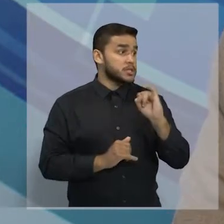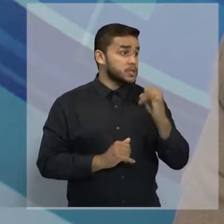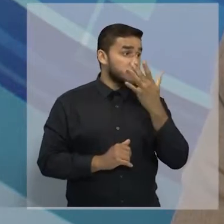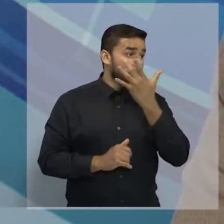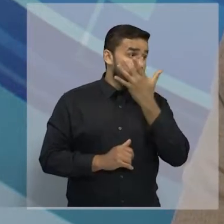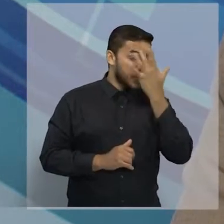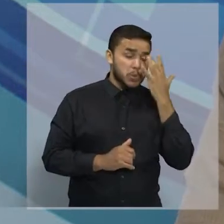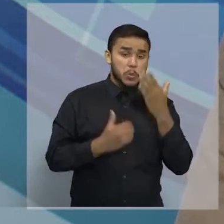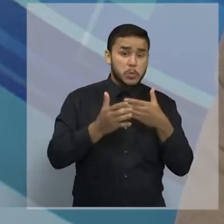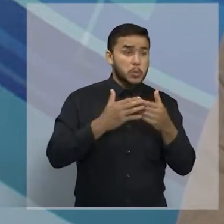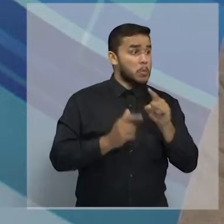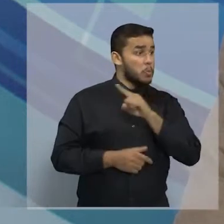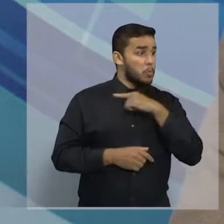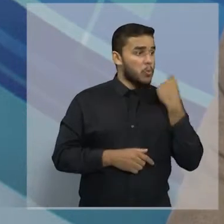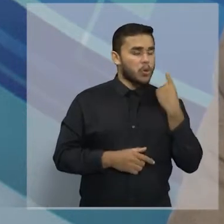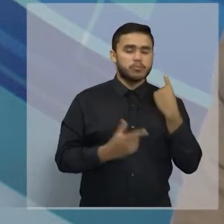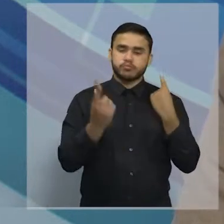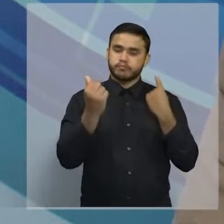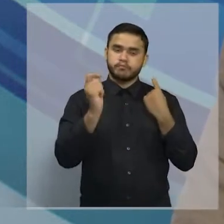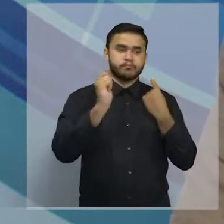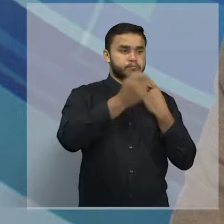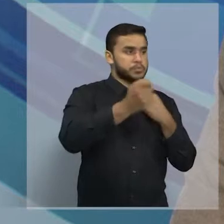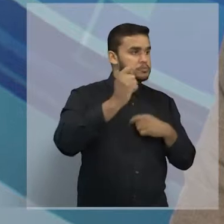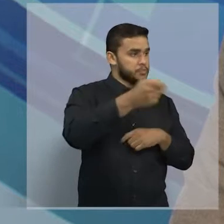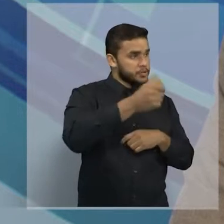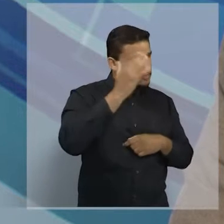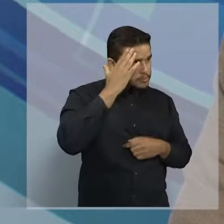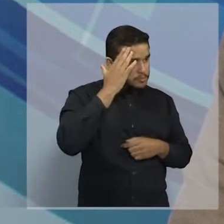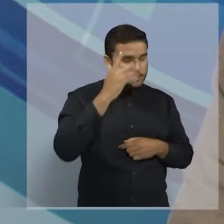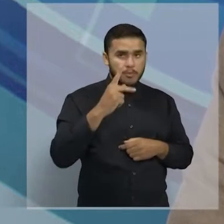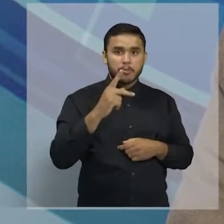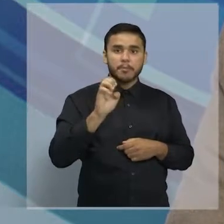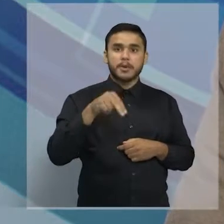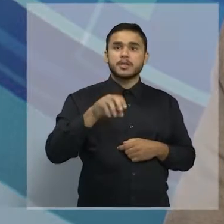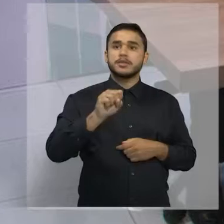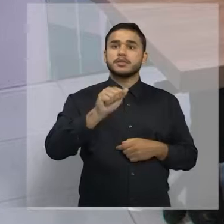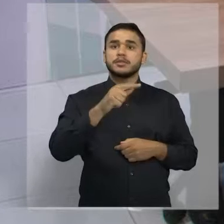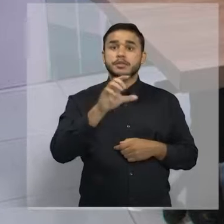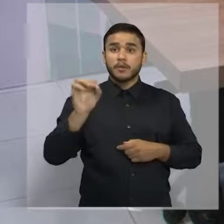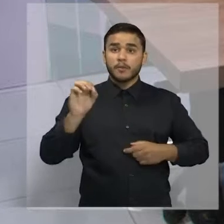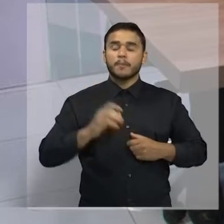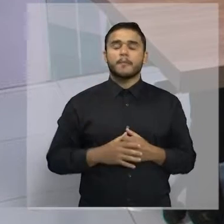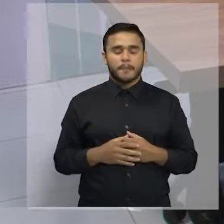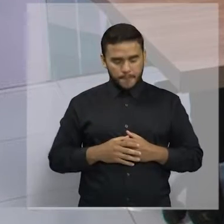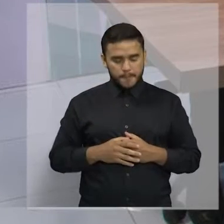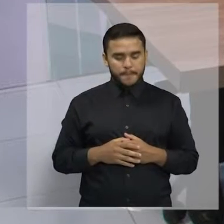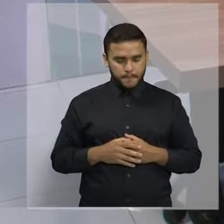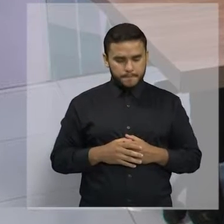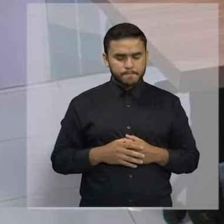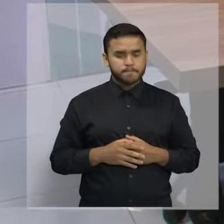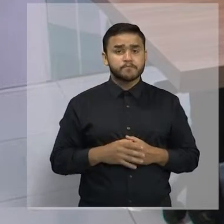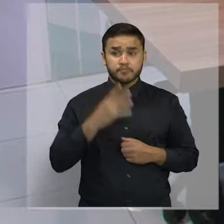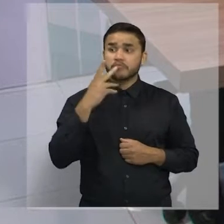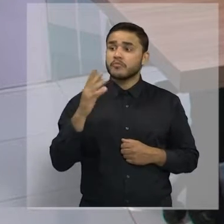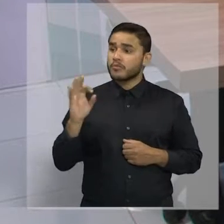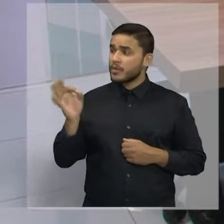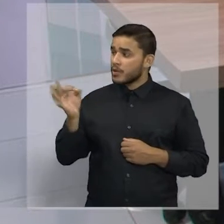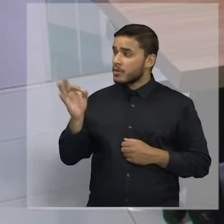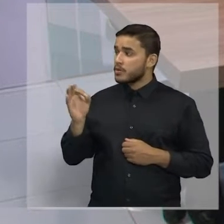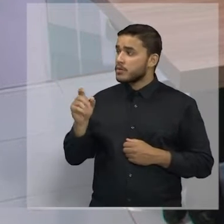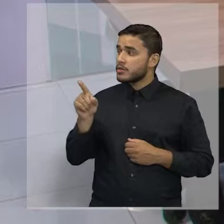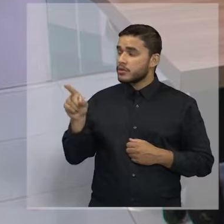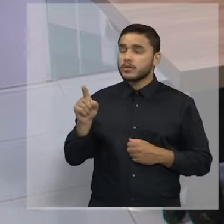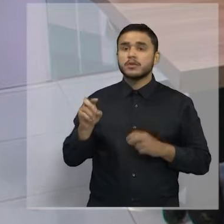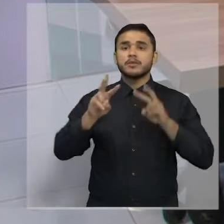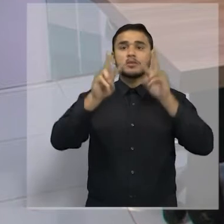trata basicamente desses 3 pontos iniciais. Vou dar uma de Ciro Gomes, repara-se, né, que o professor Tadeu falou cônjuge.